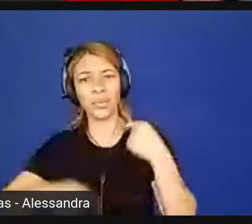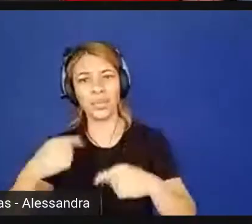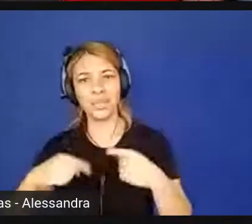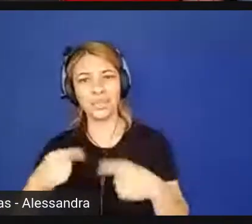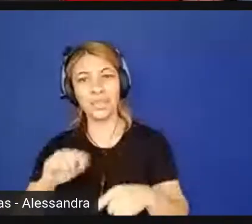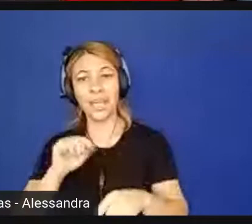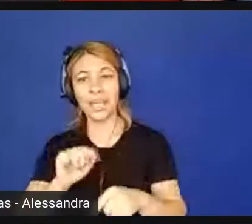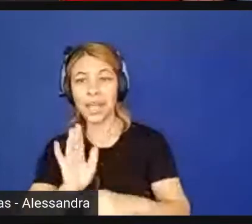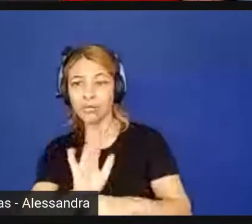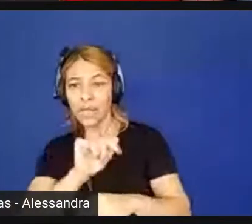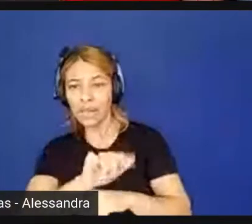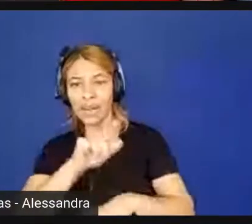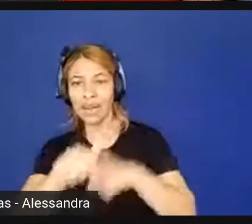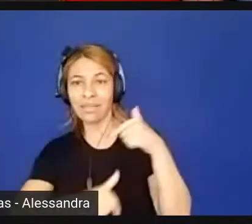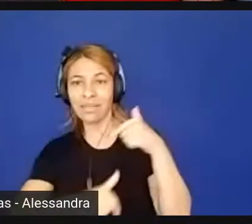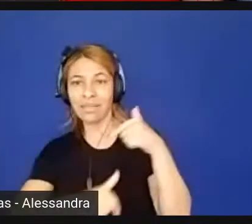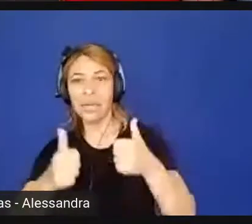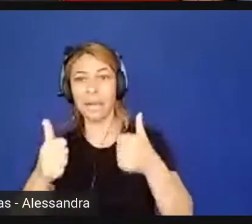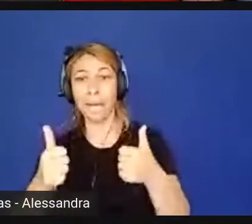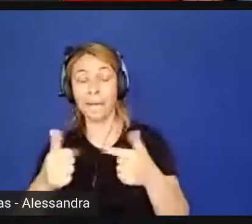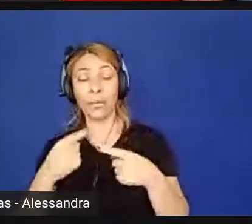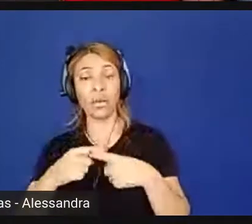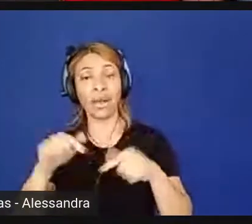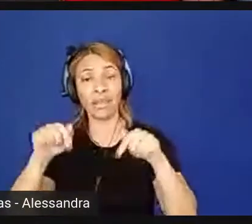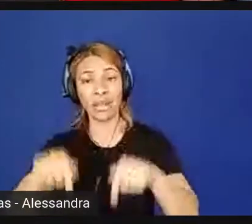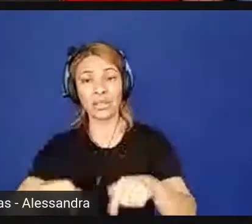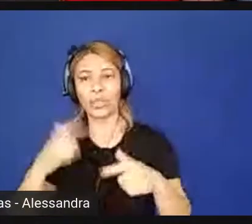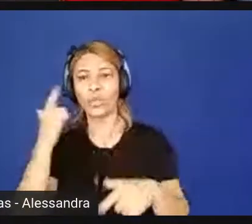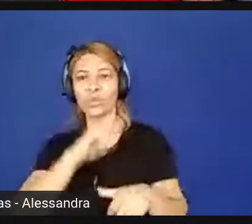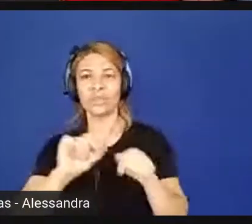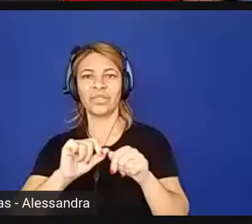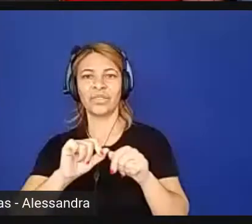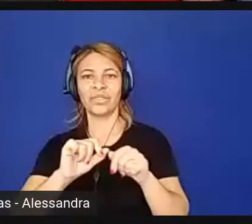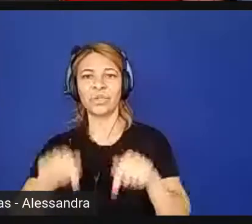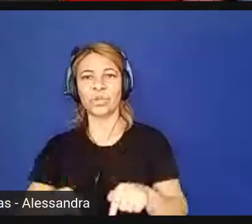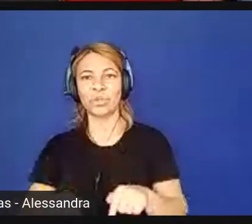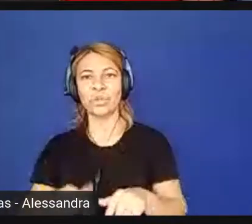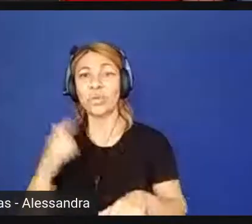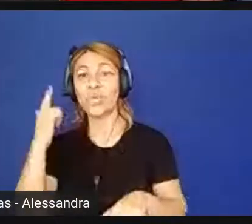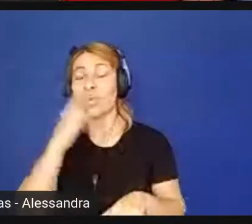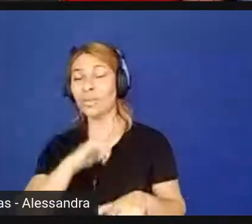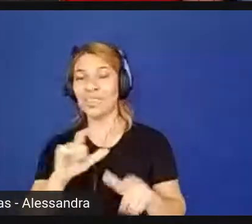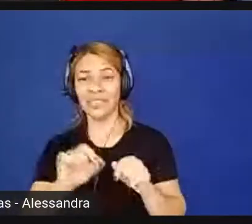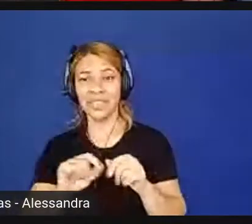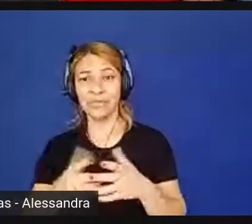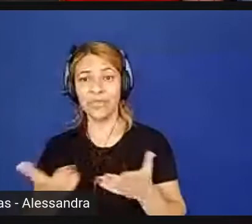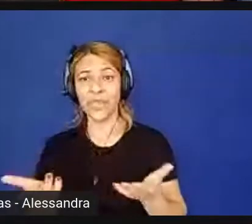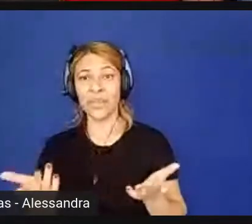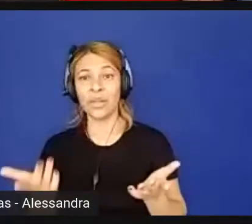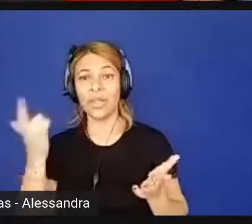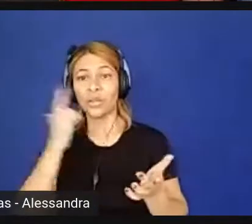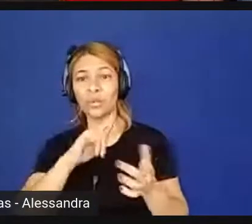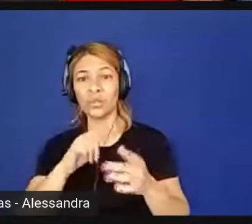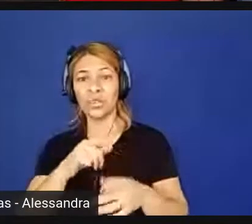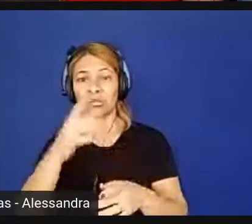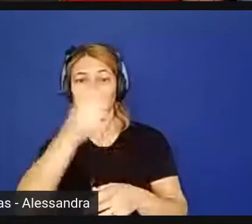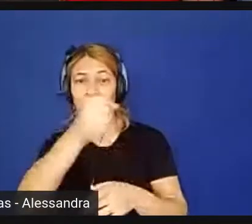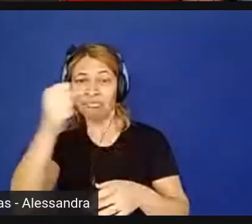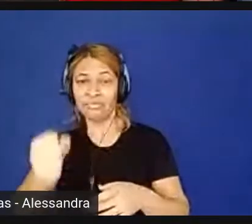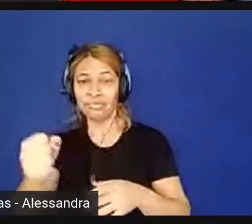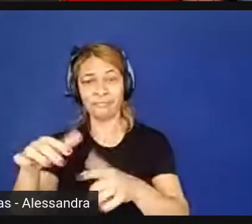trabalha bem. Porque eu também nem isso eu consigo fazer hoje. Eu não consigo fazer hoje. No máximo eu consigo arrumar uma função pro cara e